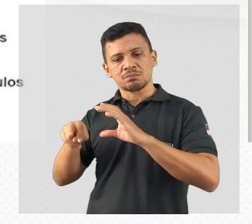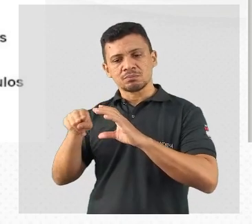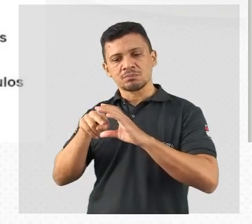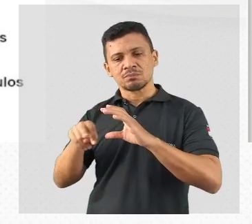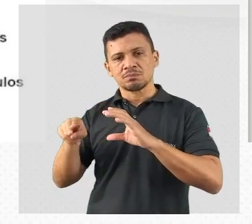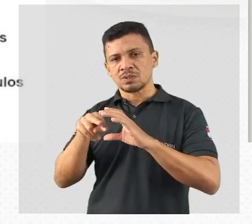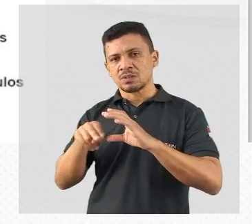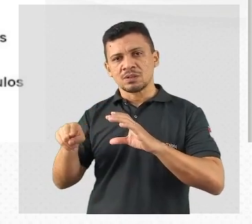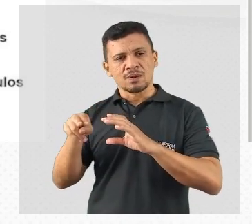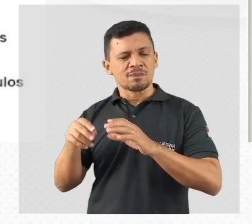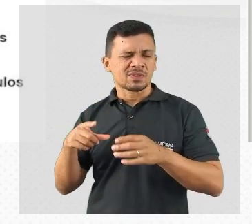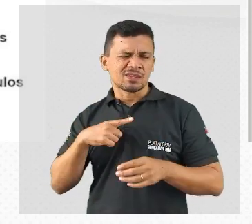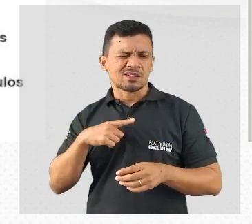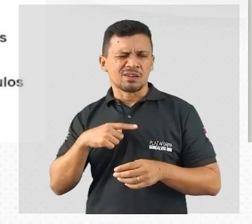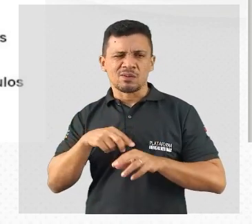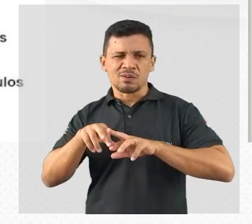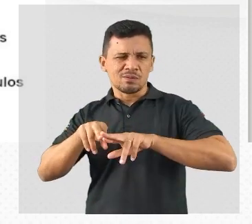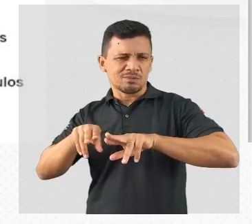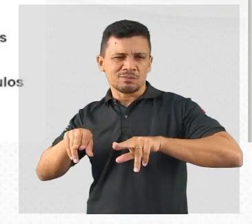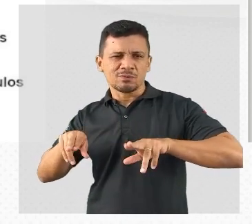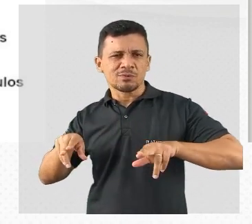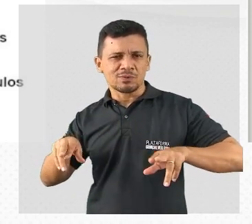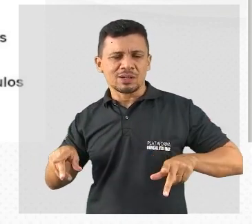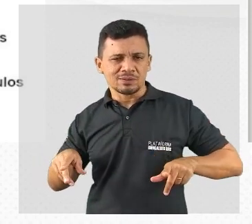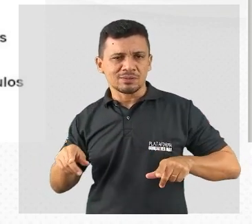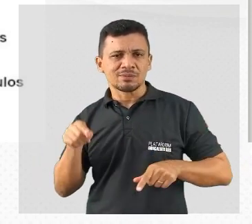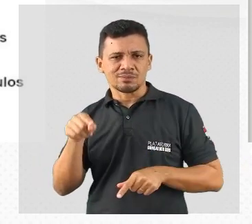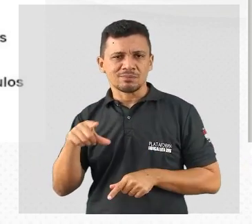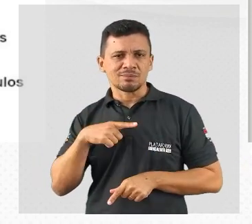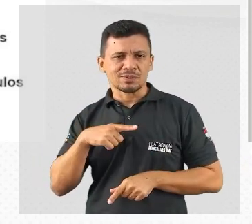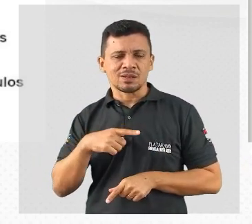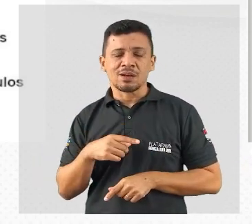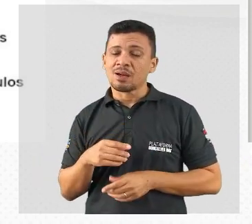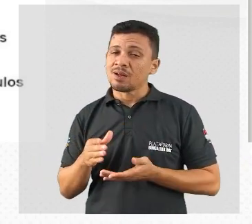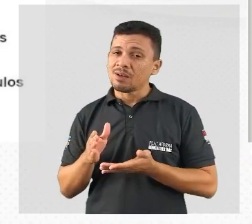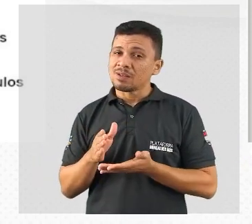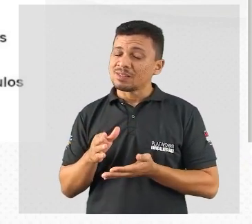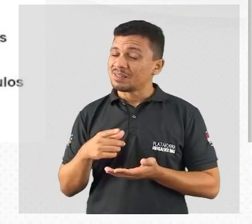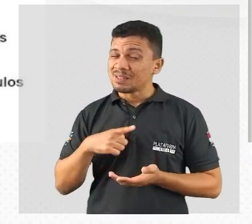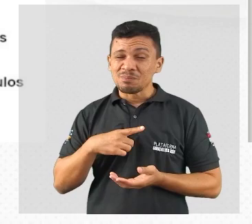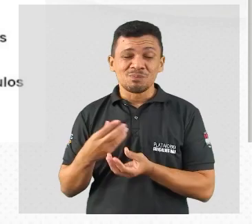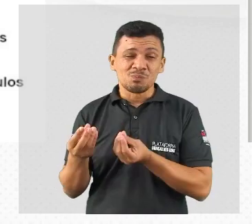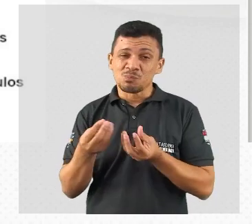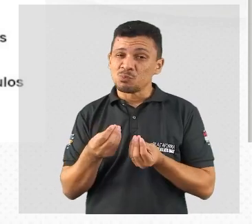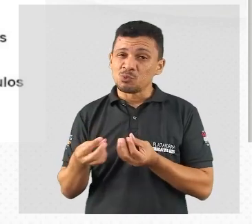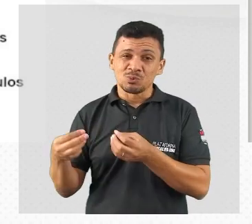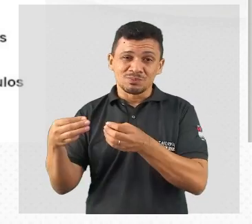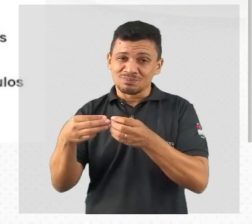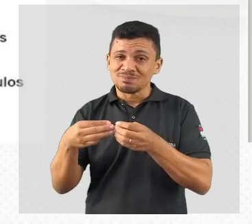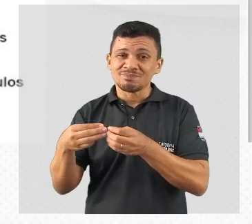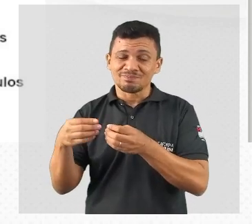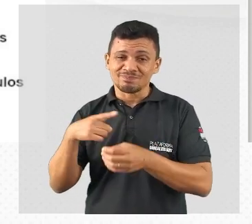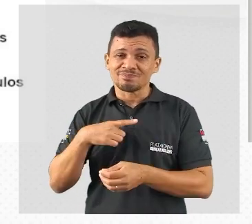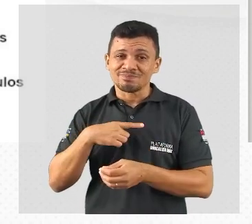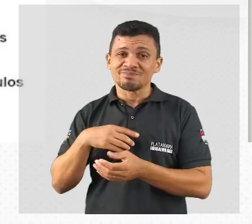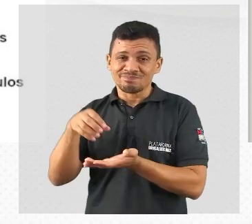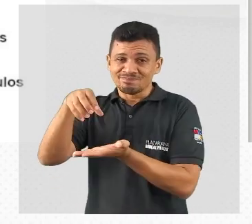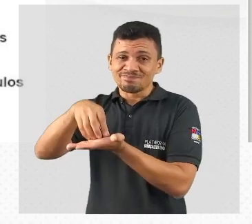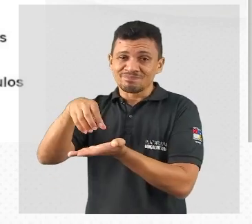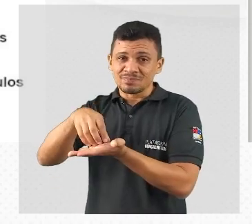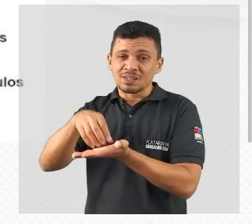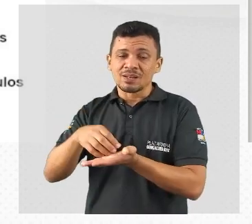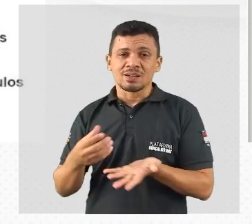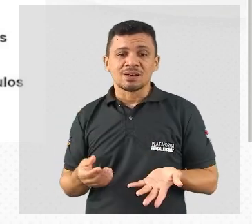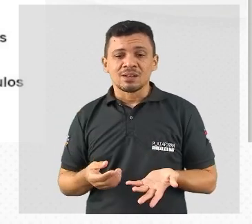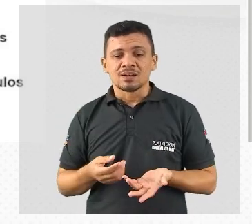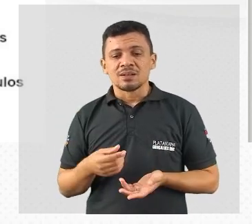né, e outras organelas que não está citado aí na figura, são várias organelas que essas células eucariôticas têm, e